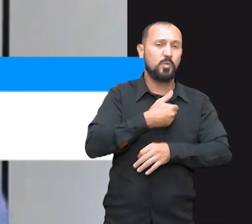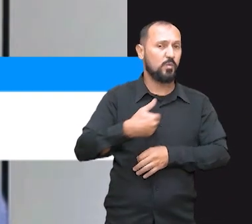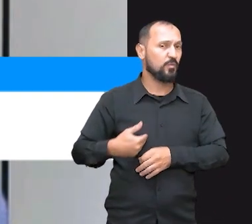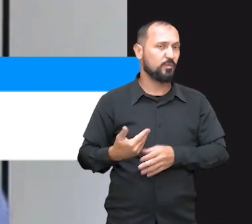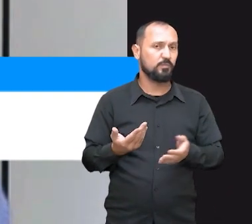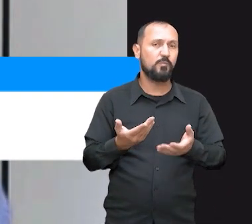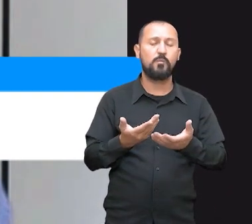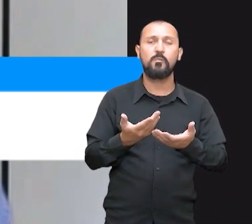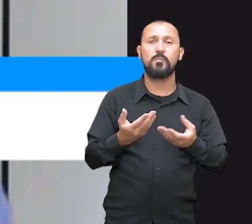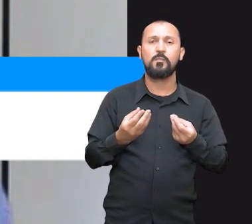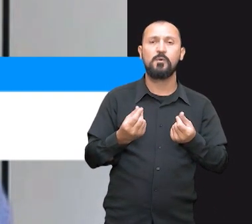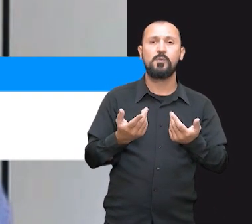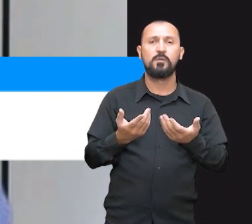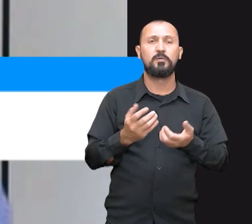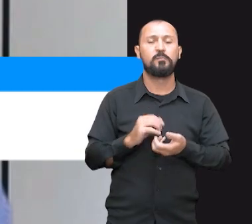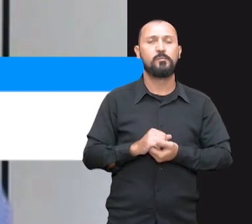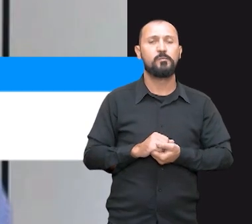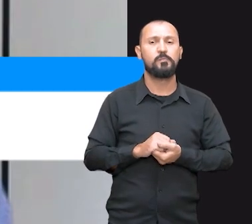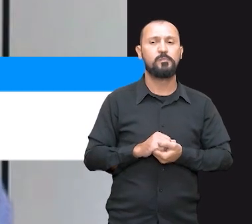governo do Estado